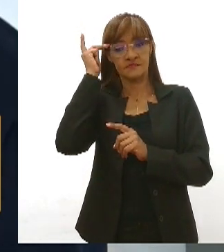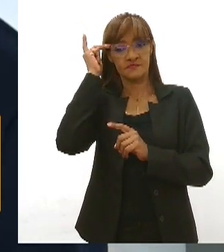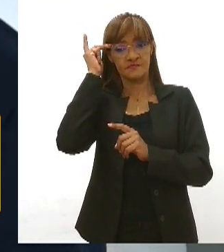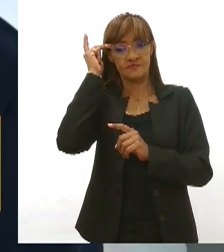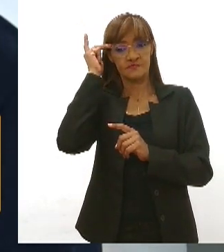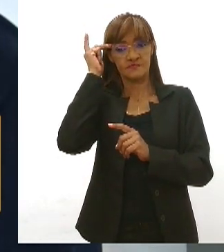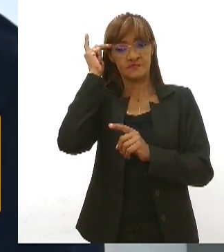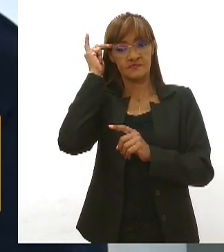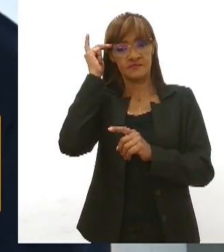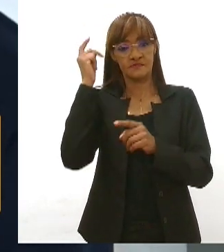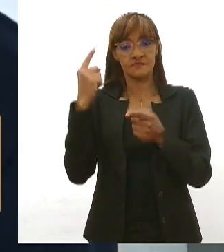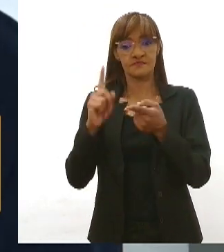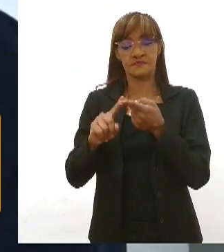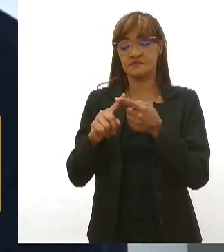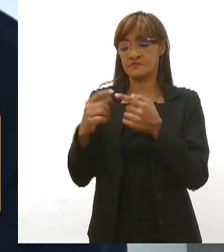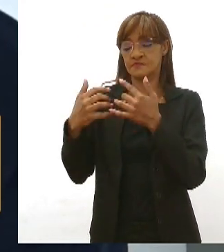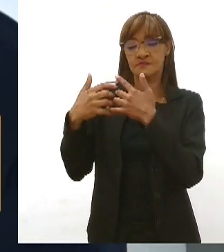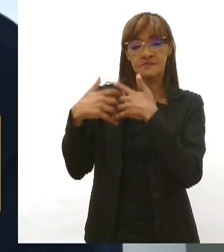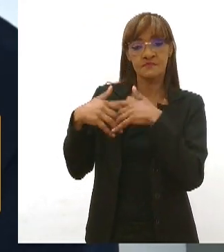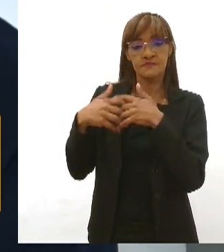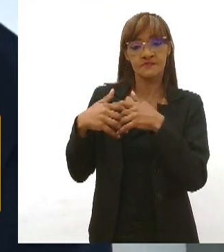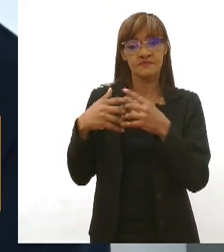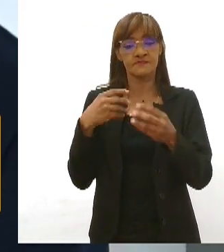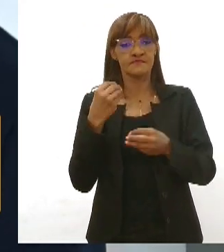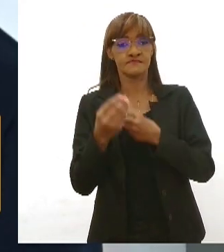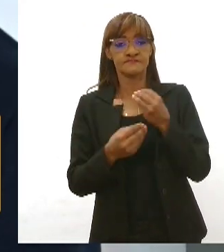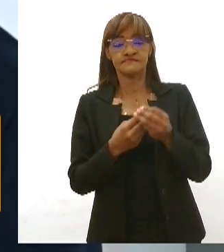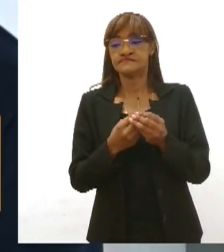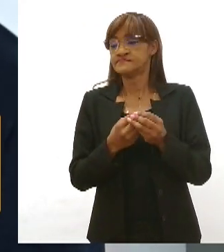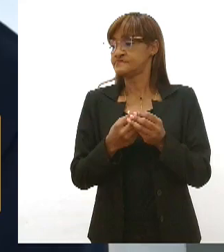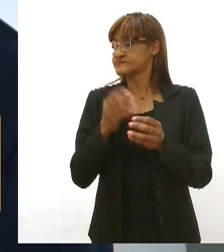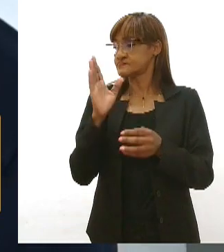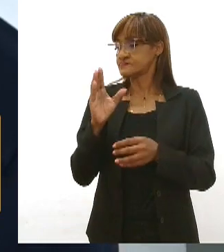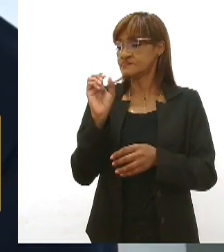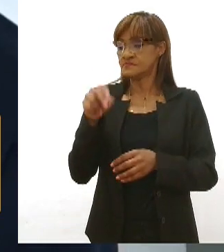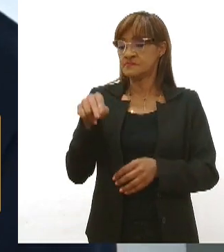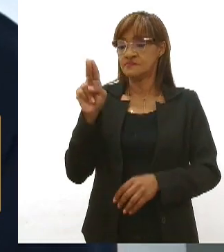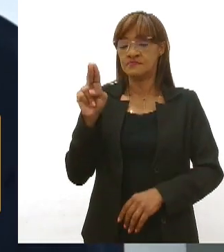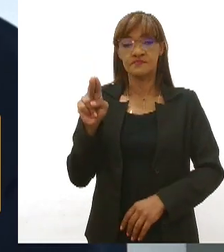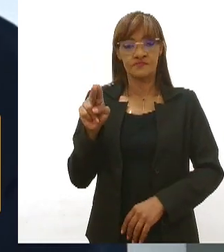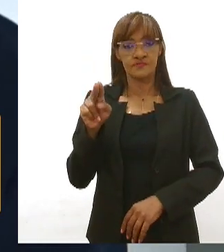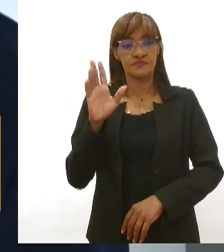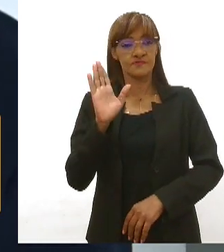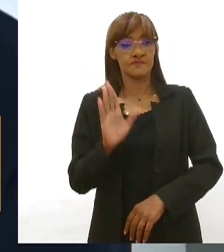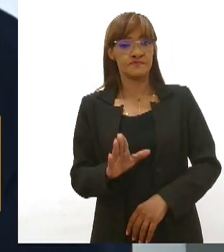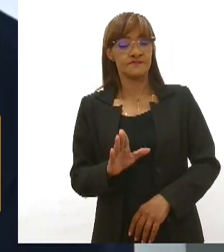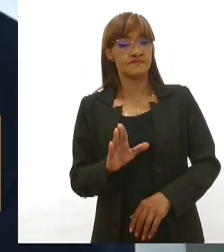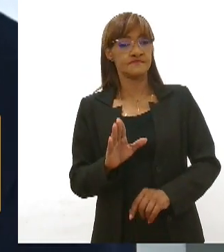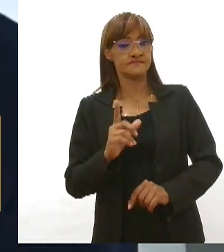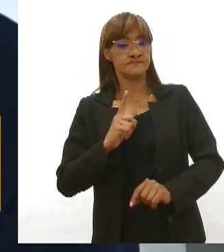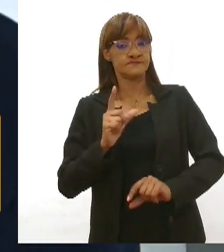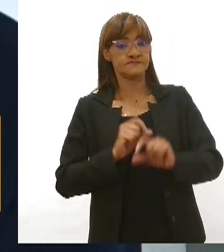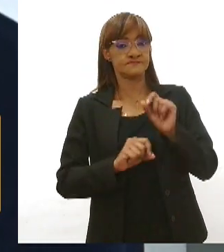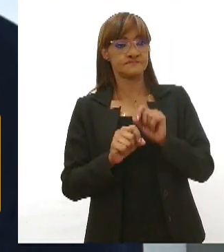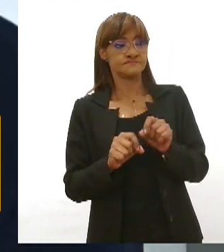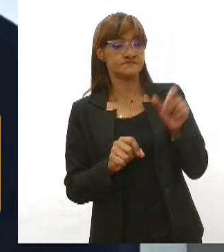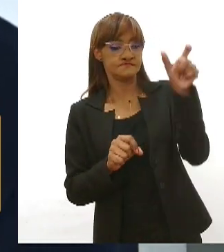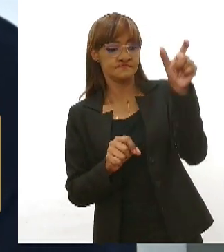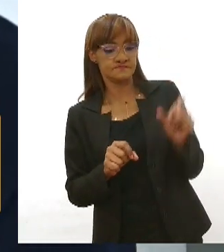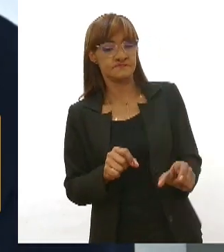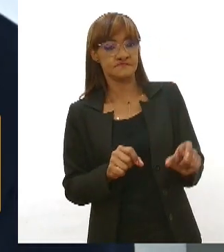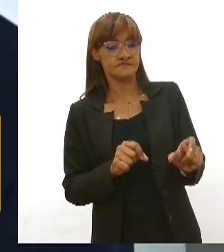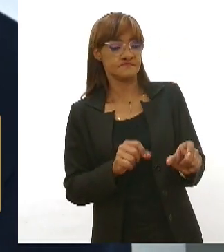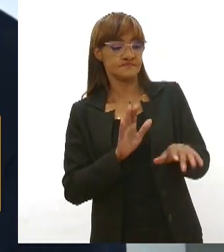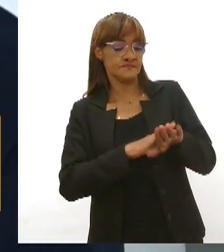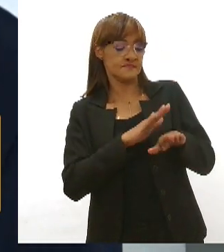pela ONU, né, que é um tema bastante sugestivo, que é aquela coisa de seja você a mudança que deseja